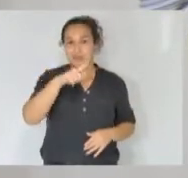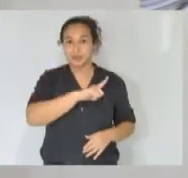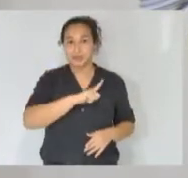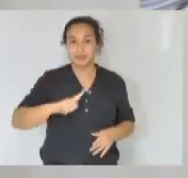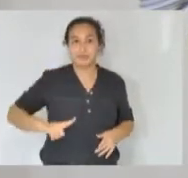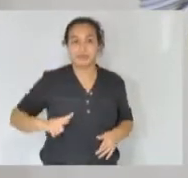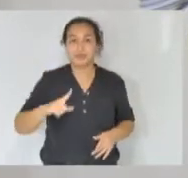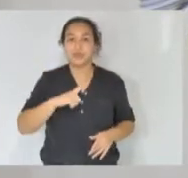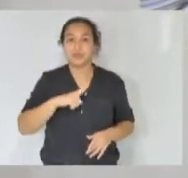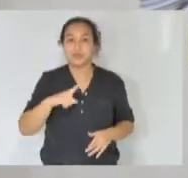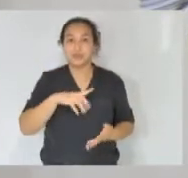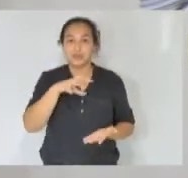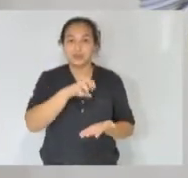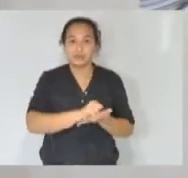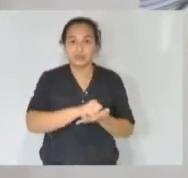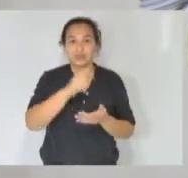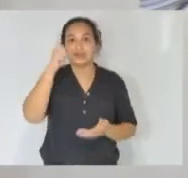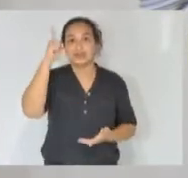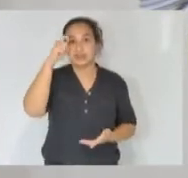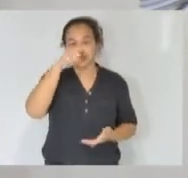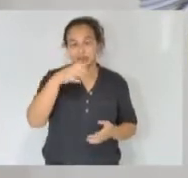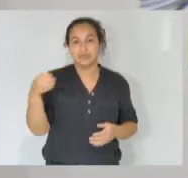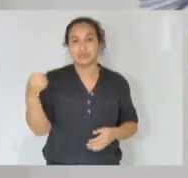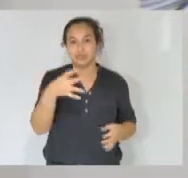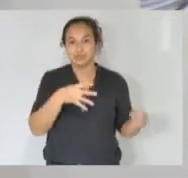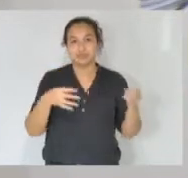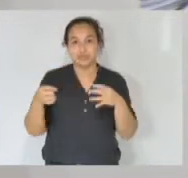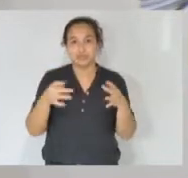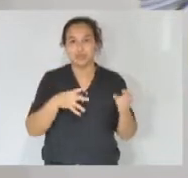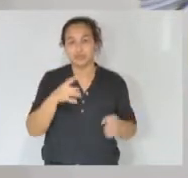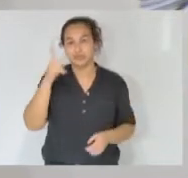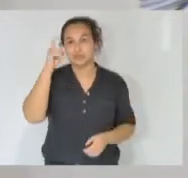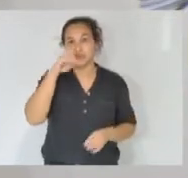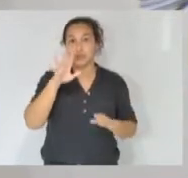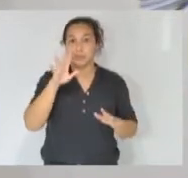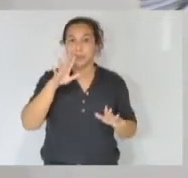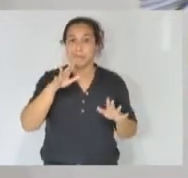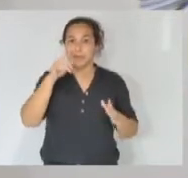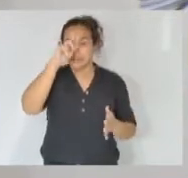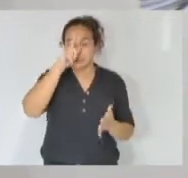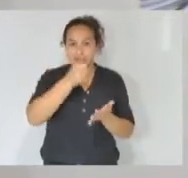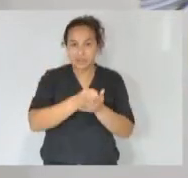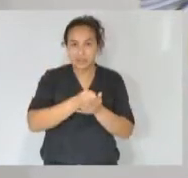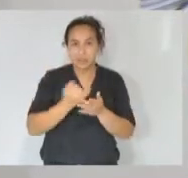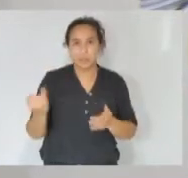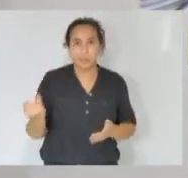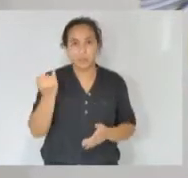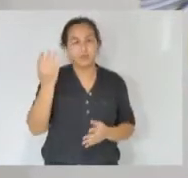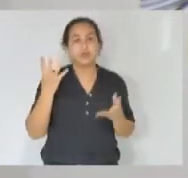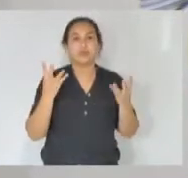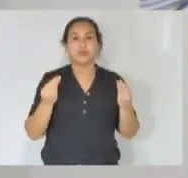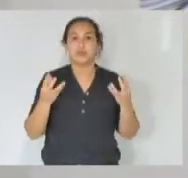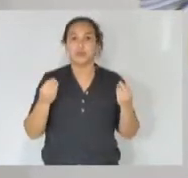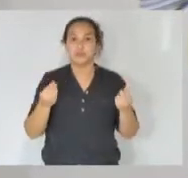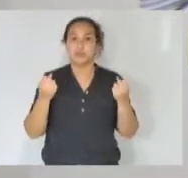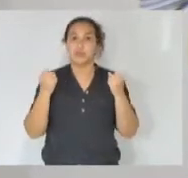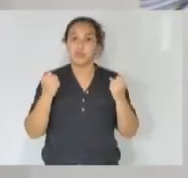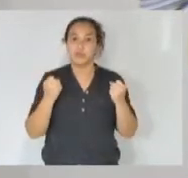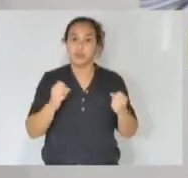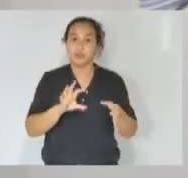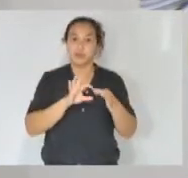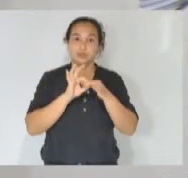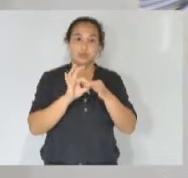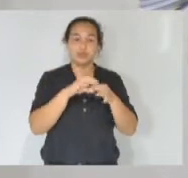para contratar novos servidores públicos, mas essa decisão é muito importante para fortalecer a